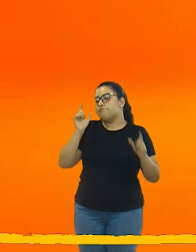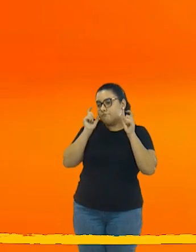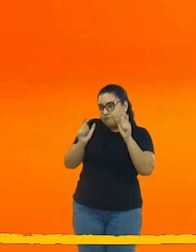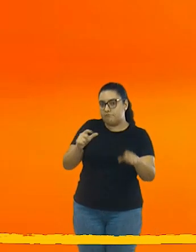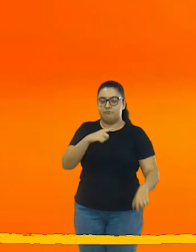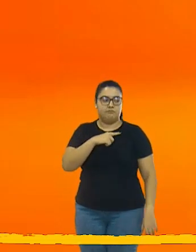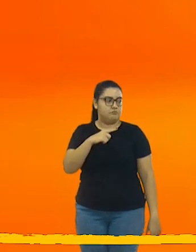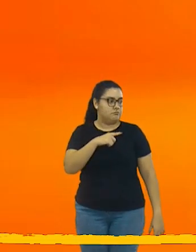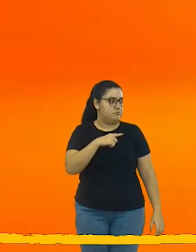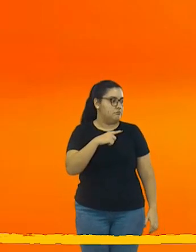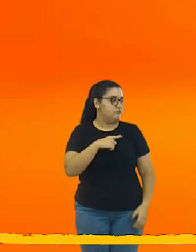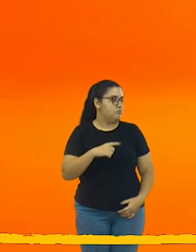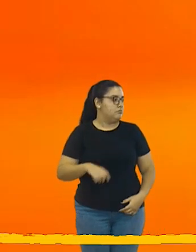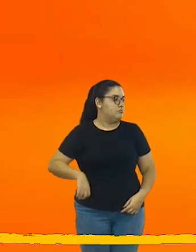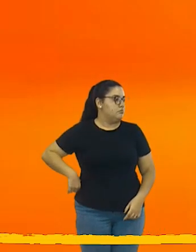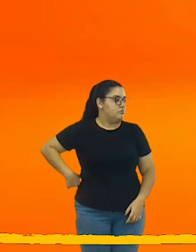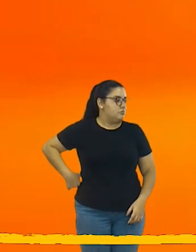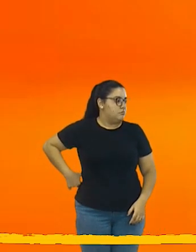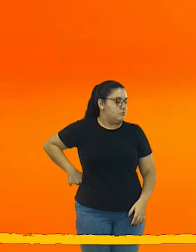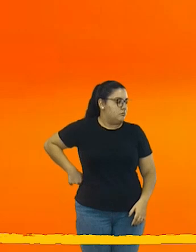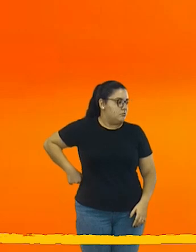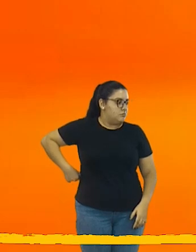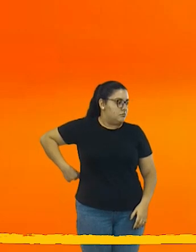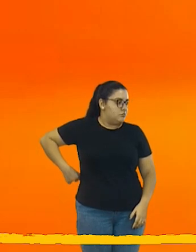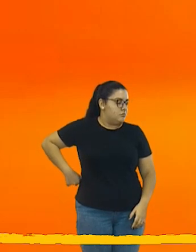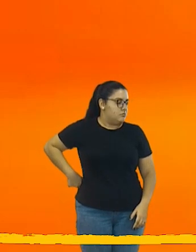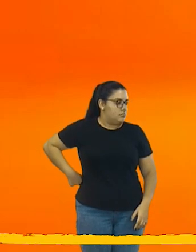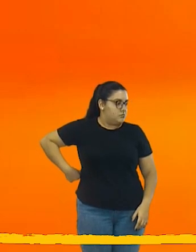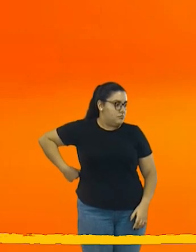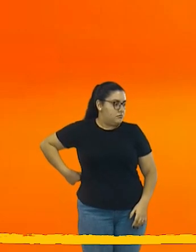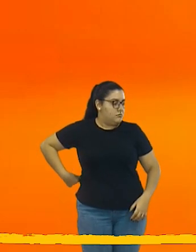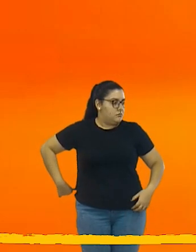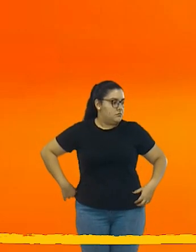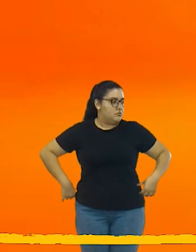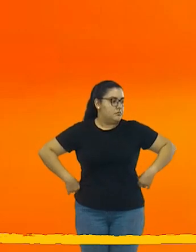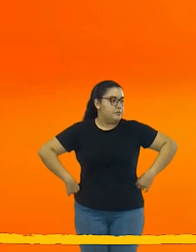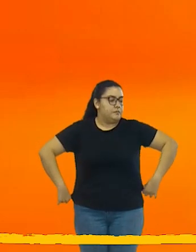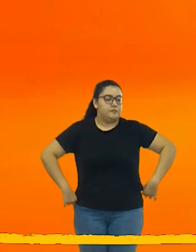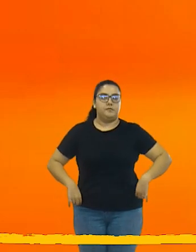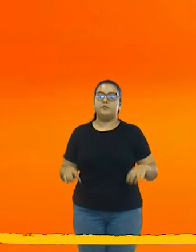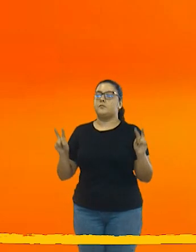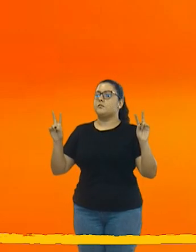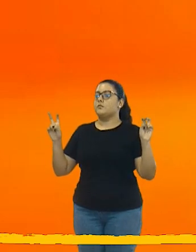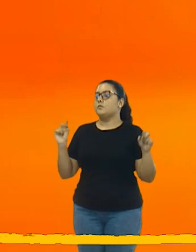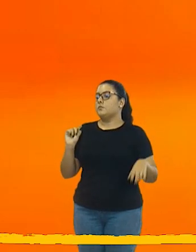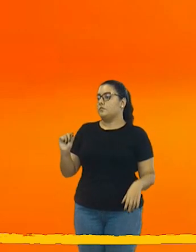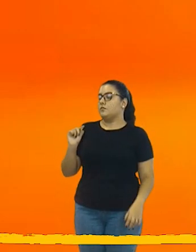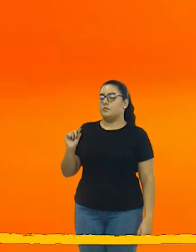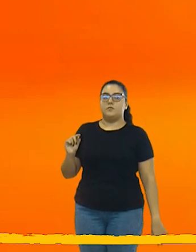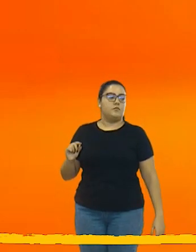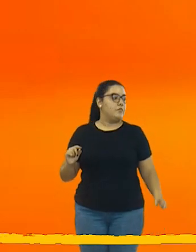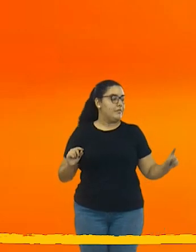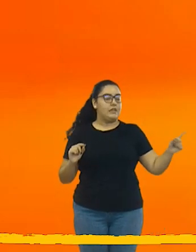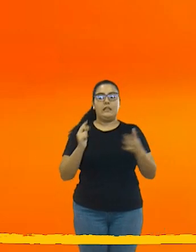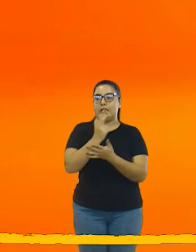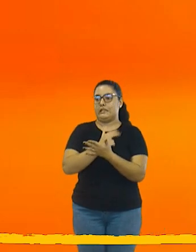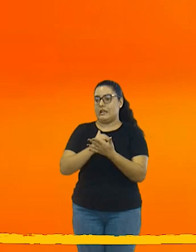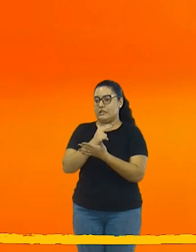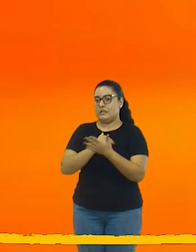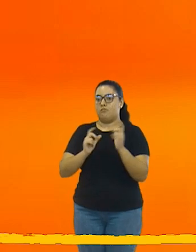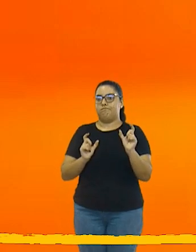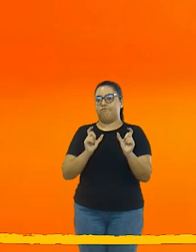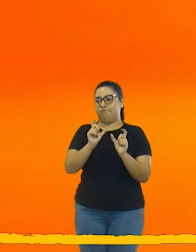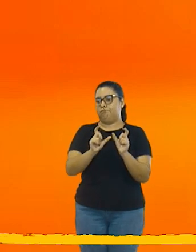tá? Isso, questão 5 de vocês. Ele vai dizer o seguinte, ó: na charge,